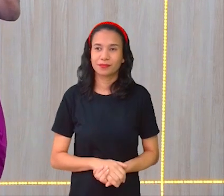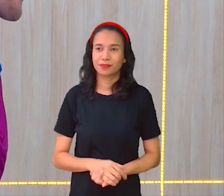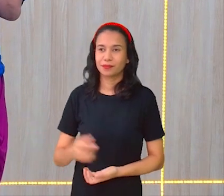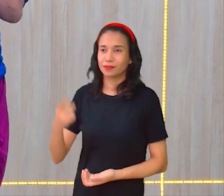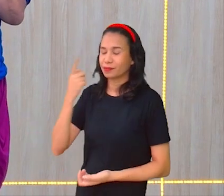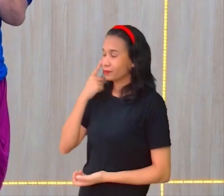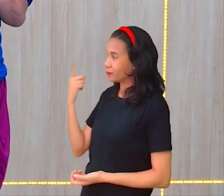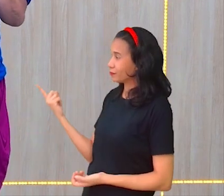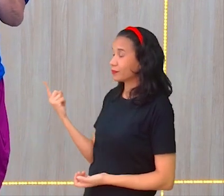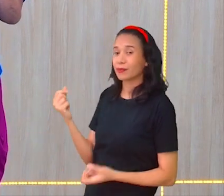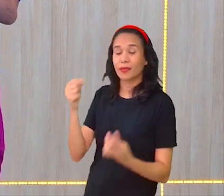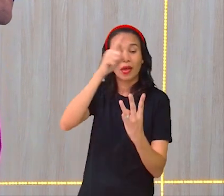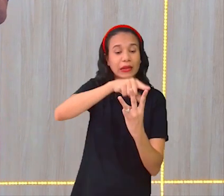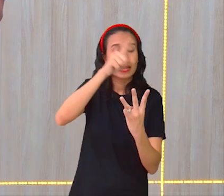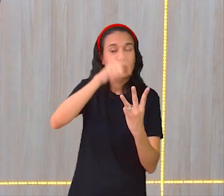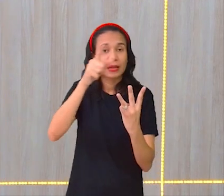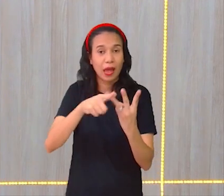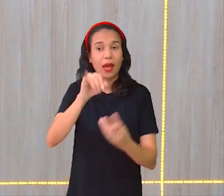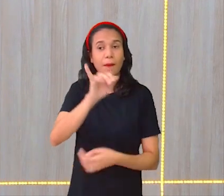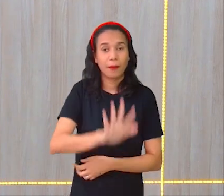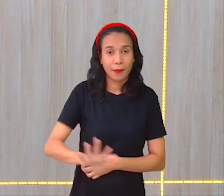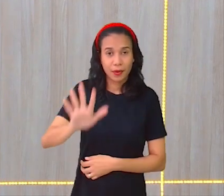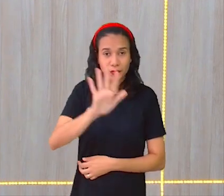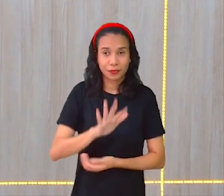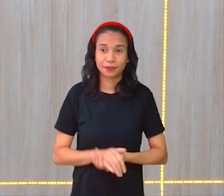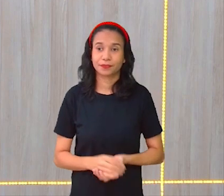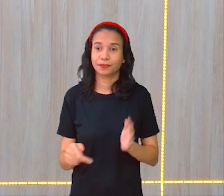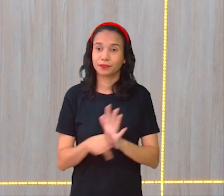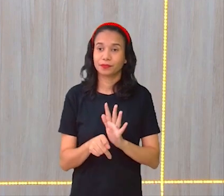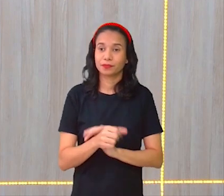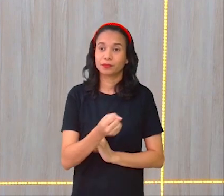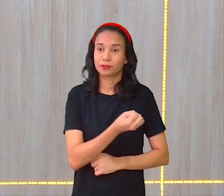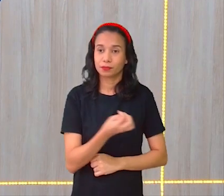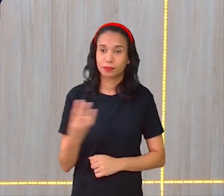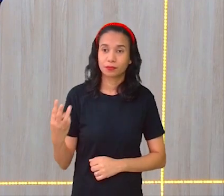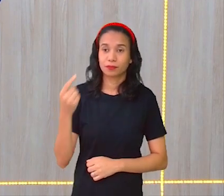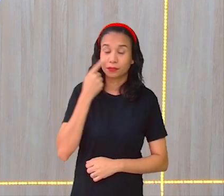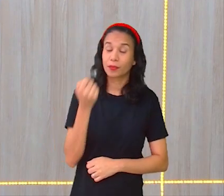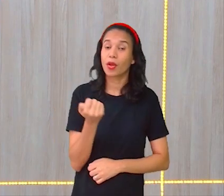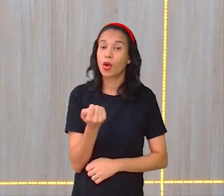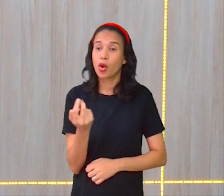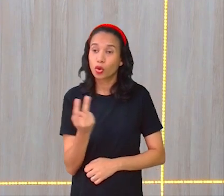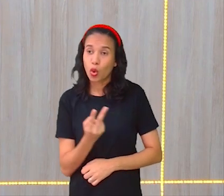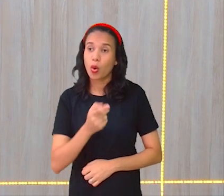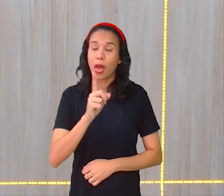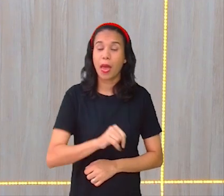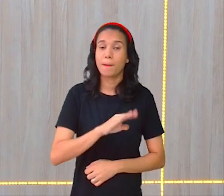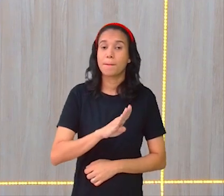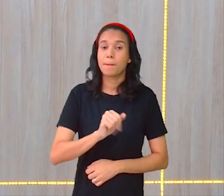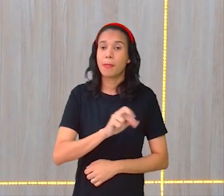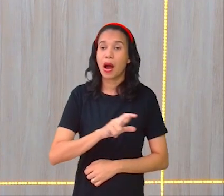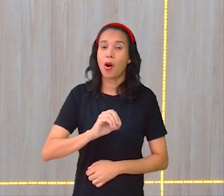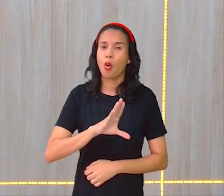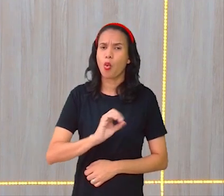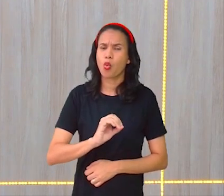Aí são 3 imagens, né, de 3 artistas, 2 deles são barrocos. Qual